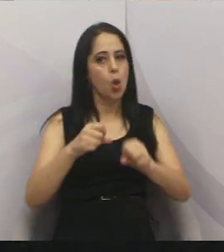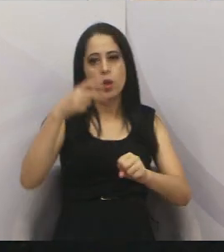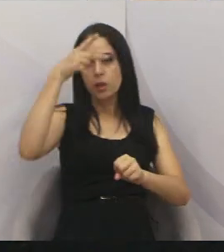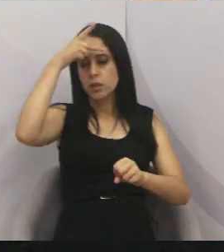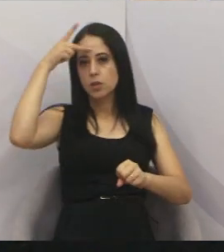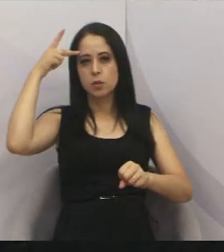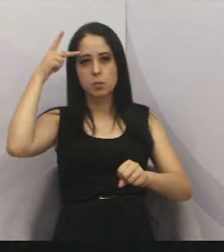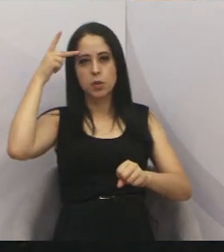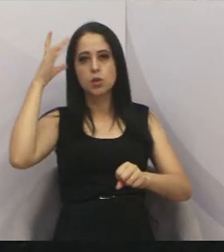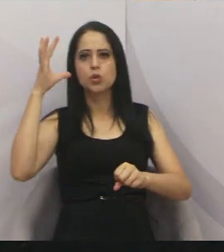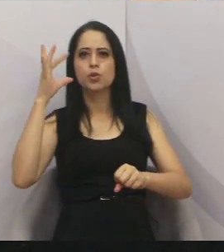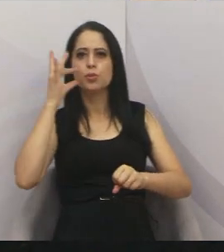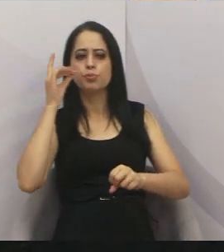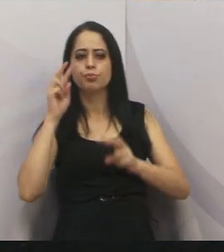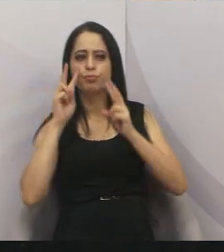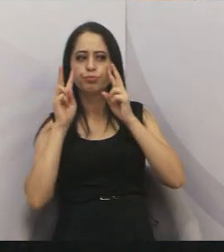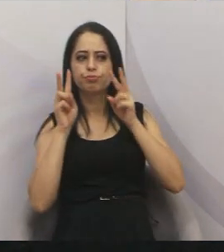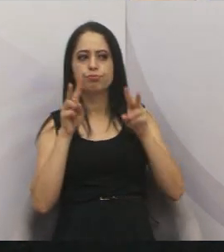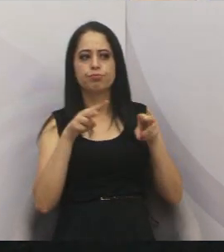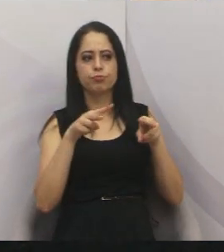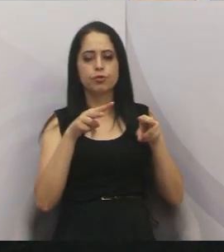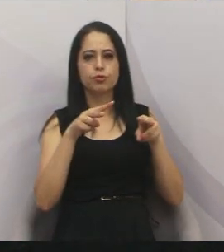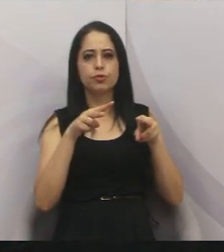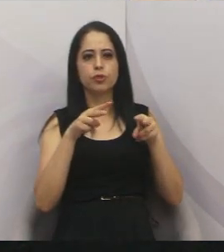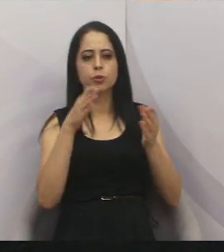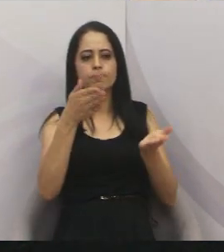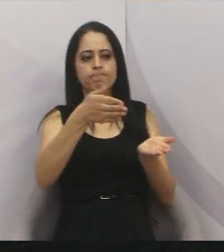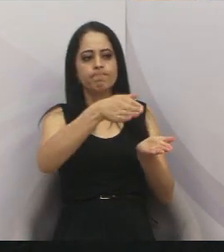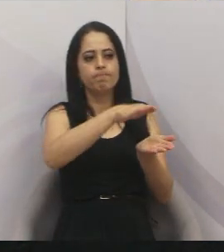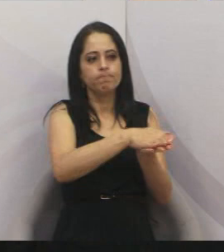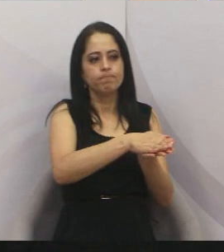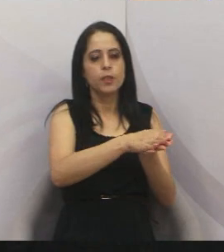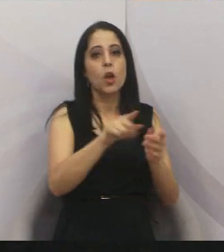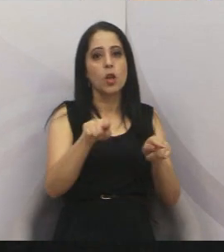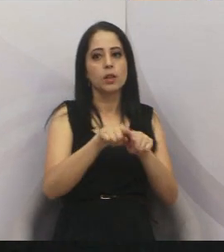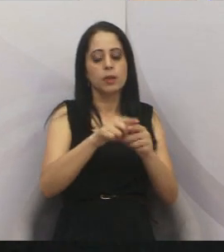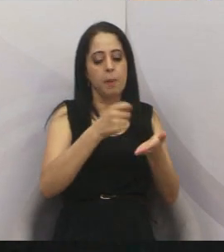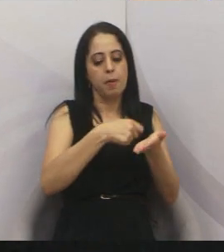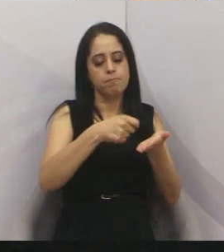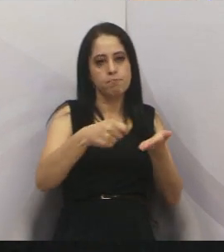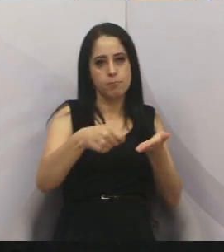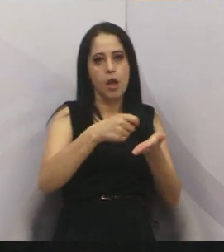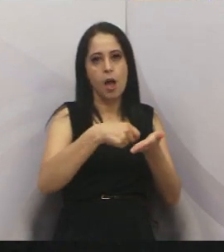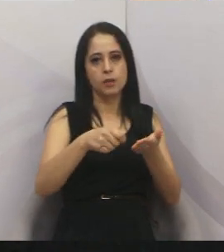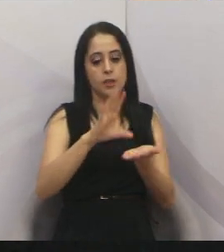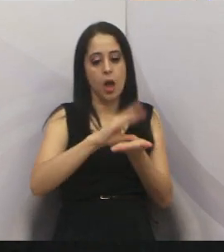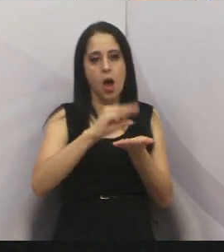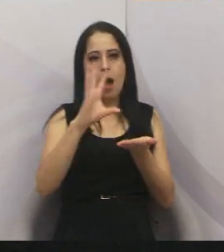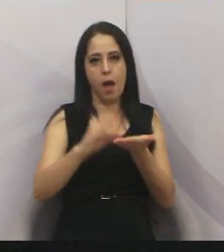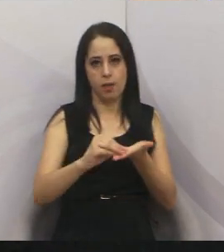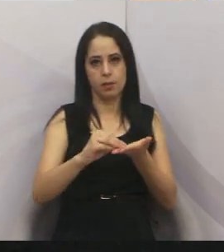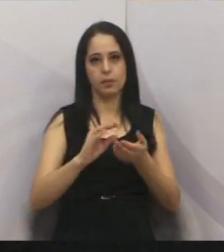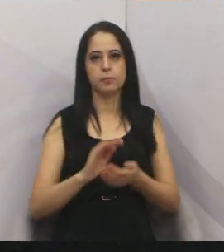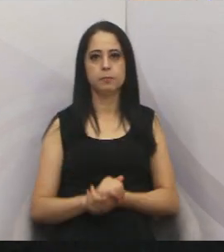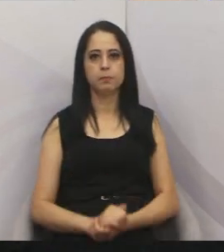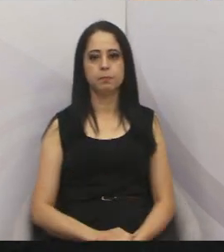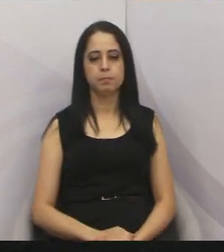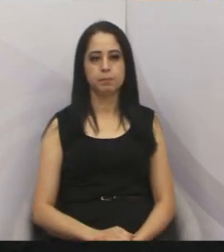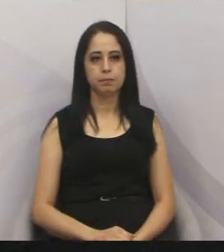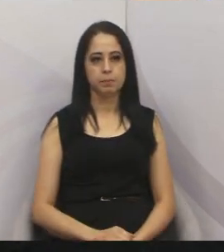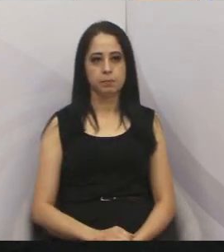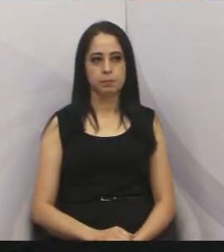presentes ao ato de fechamento da urna assinaram a ata de sessão eleitoral.